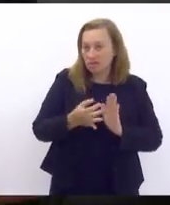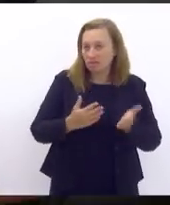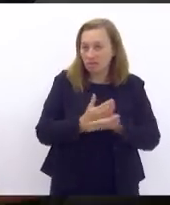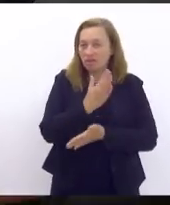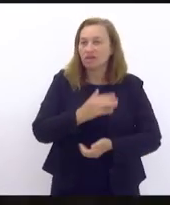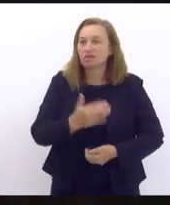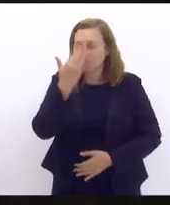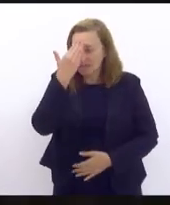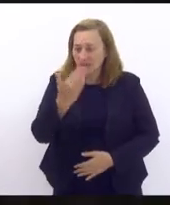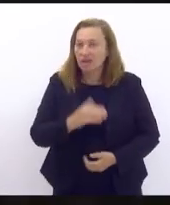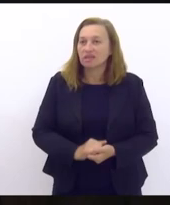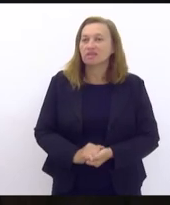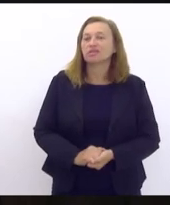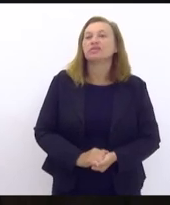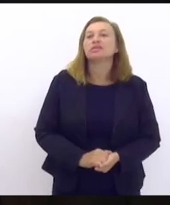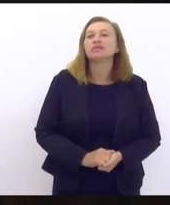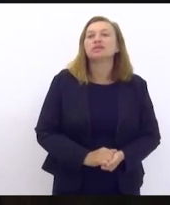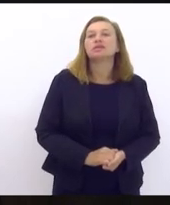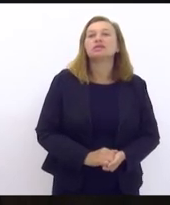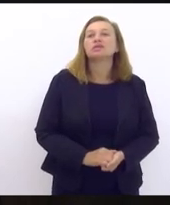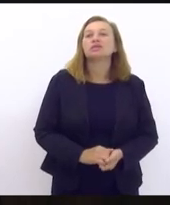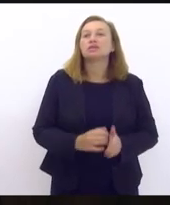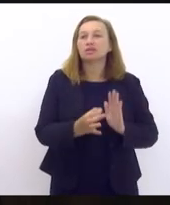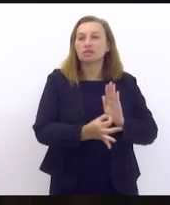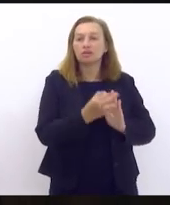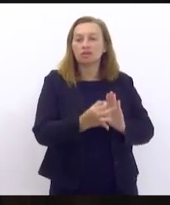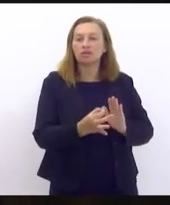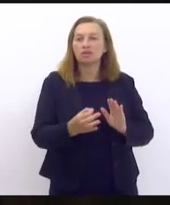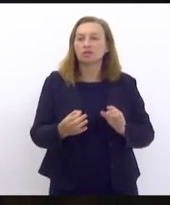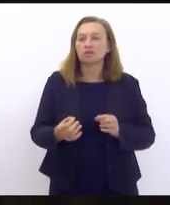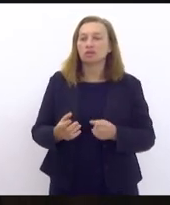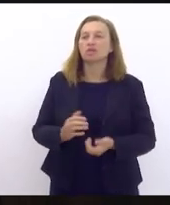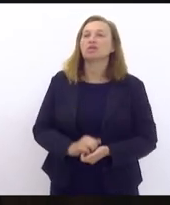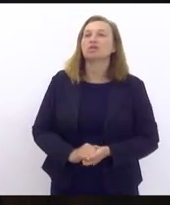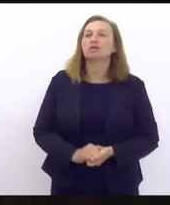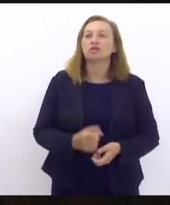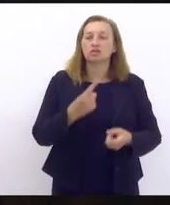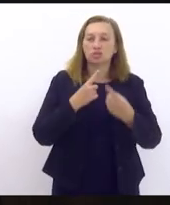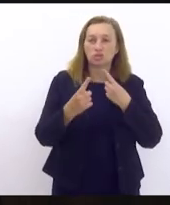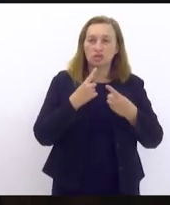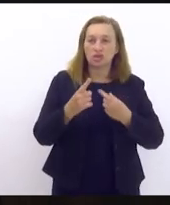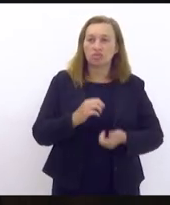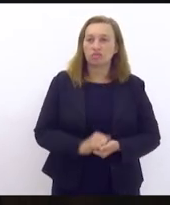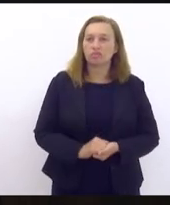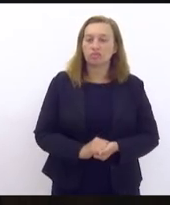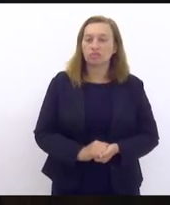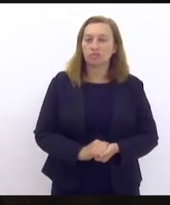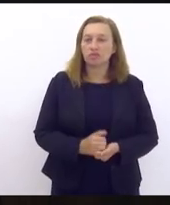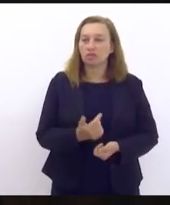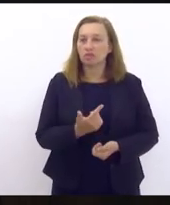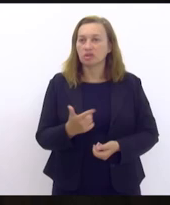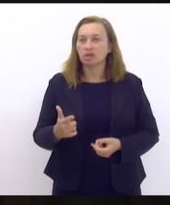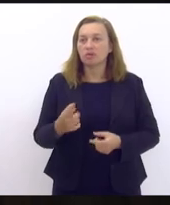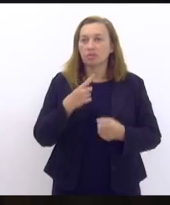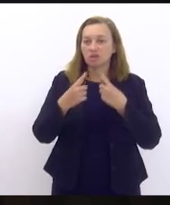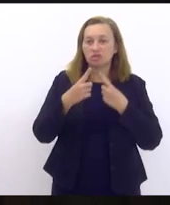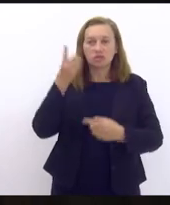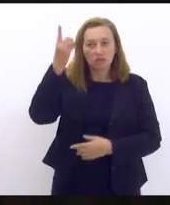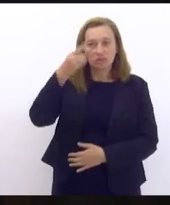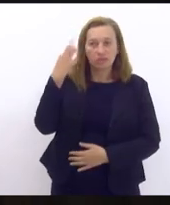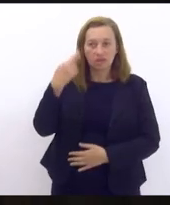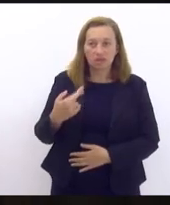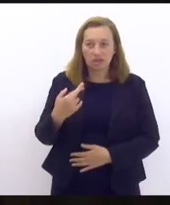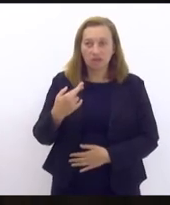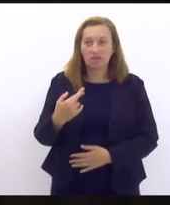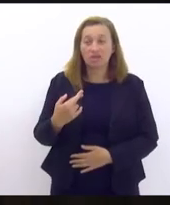Obrigado. Obrigada. Com os pareceres emitidos em discussão. Para discutir, deputada Renata Souza